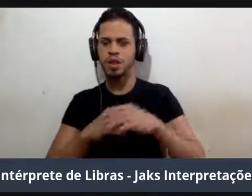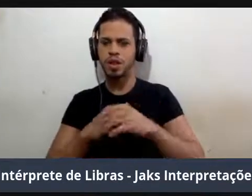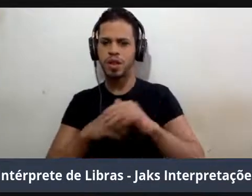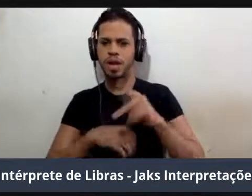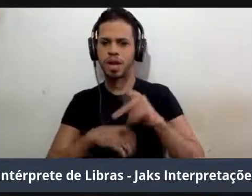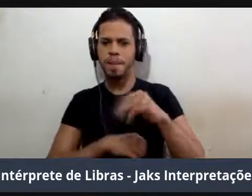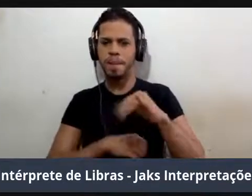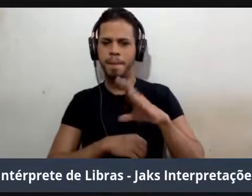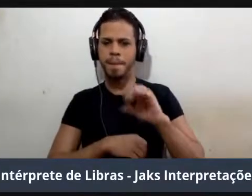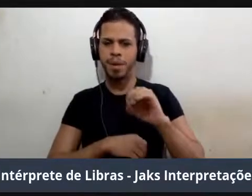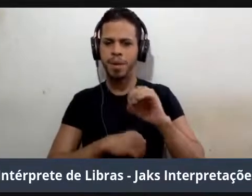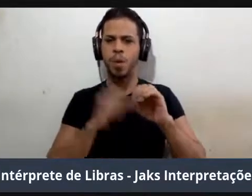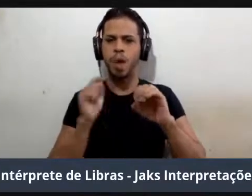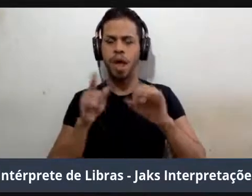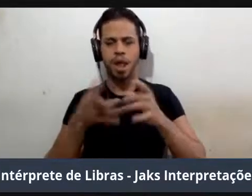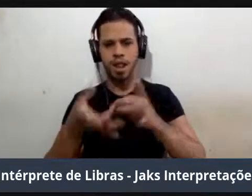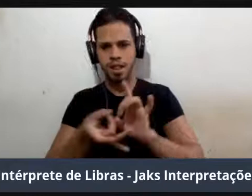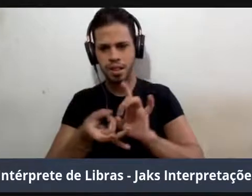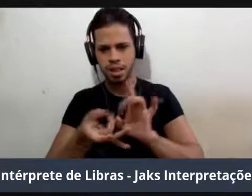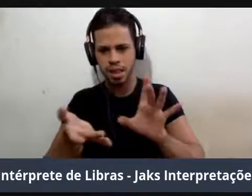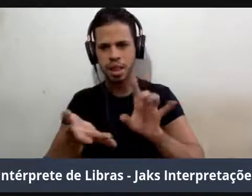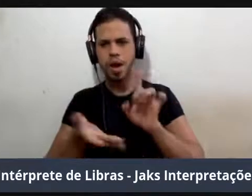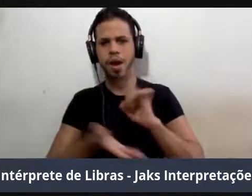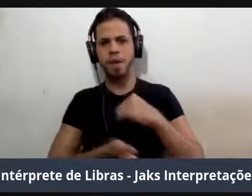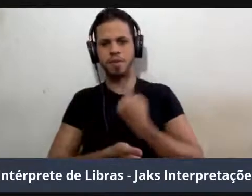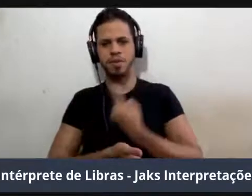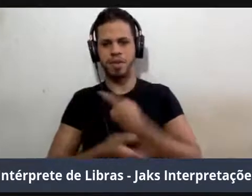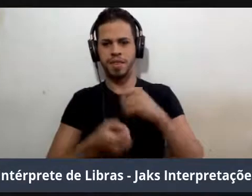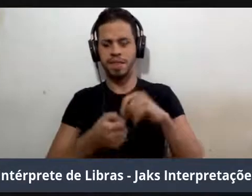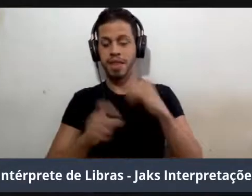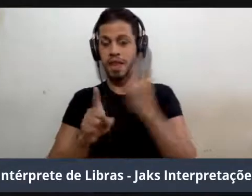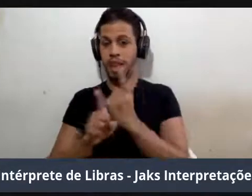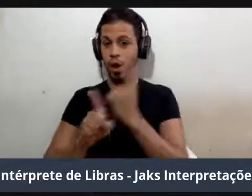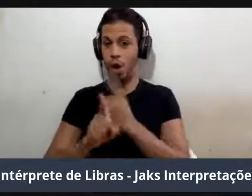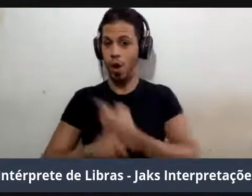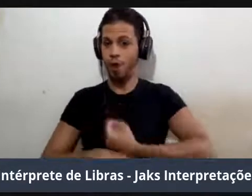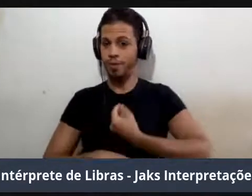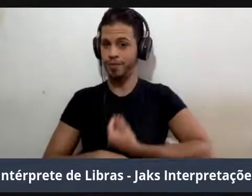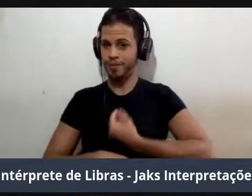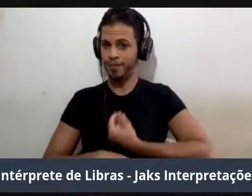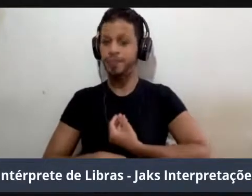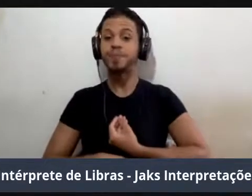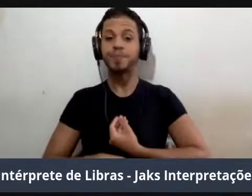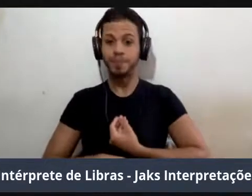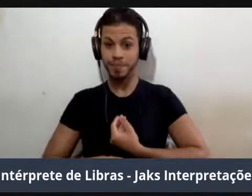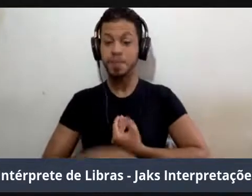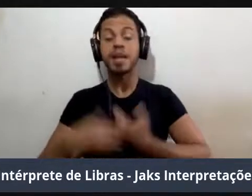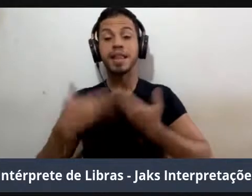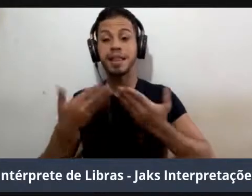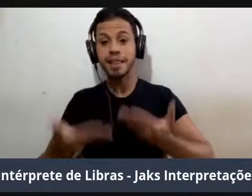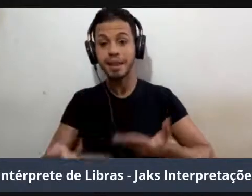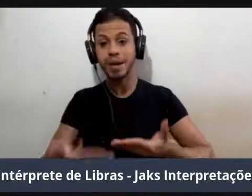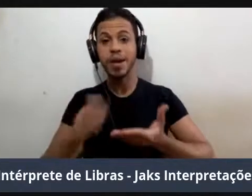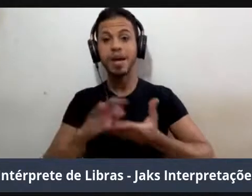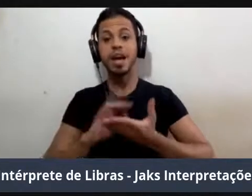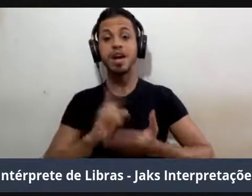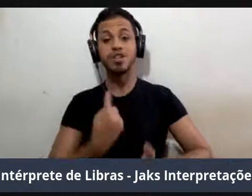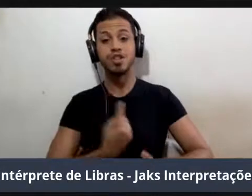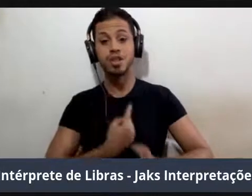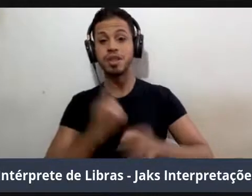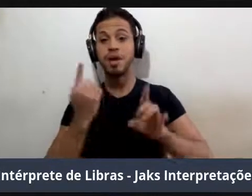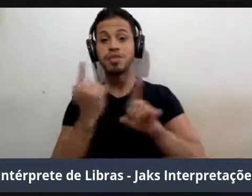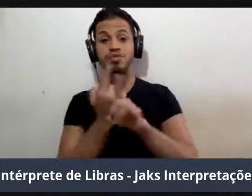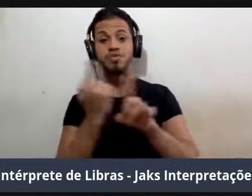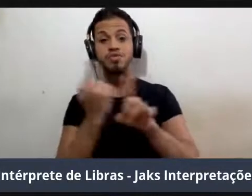cedeu para a gente ter esses encontros. E a gente foi descobrindo umas parteiras,